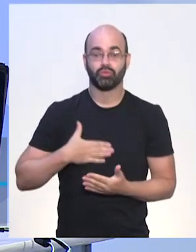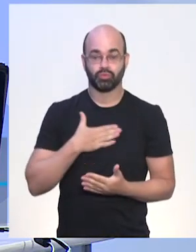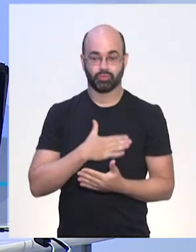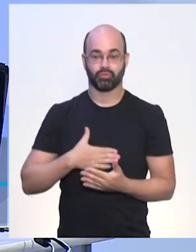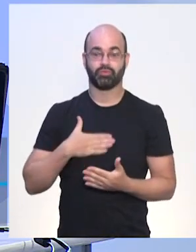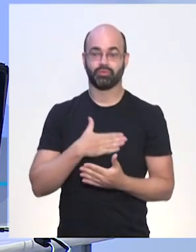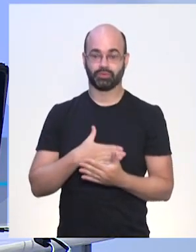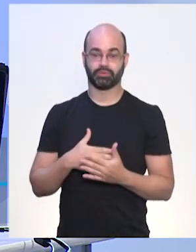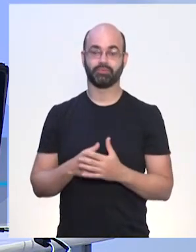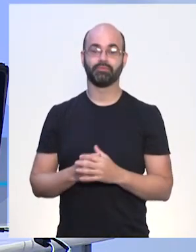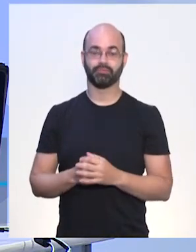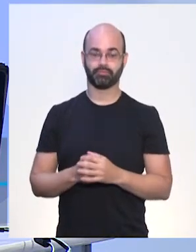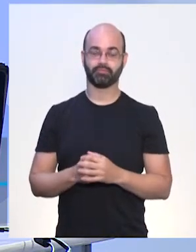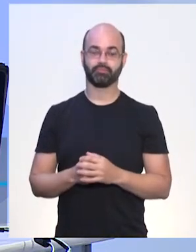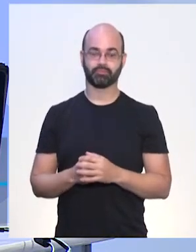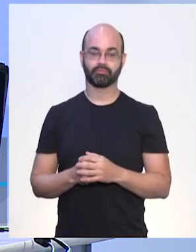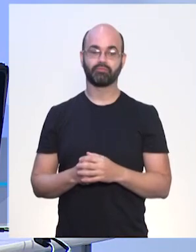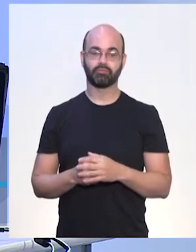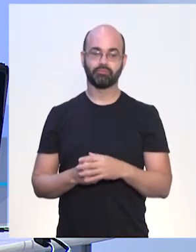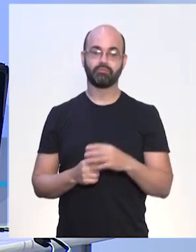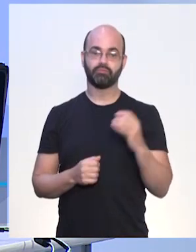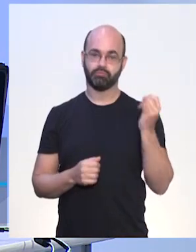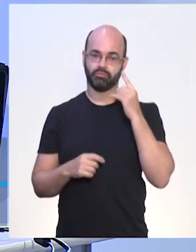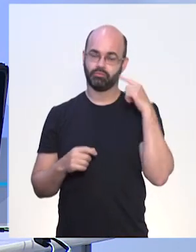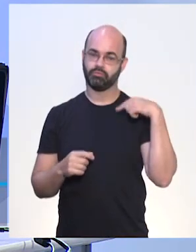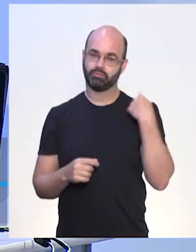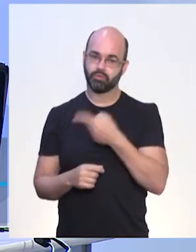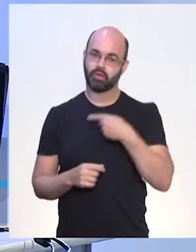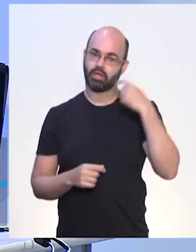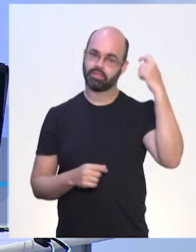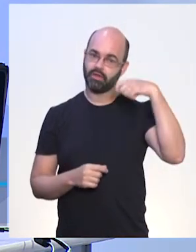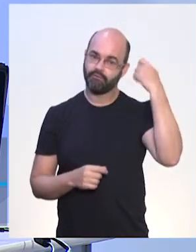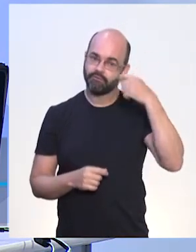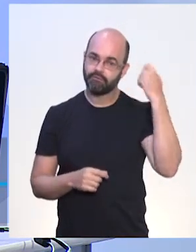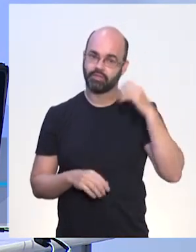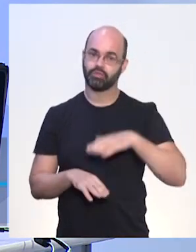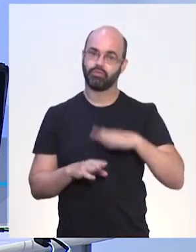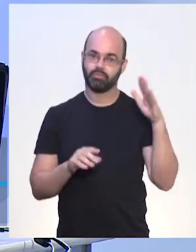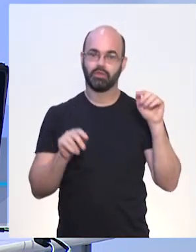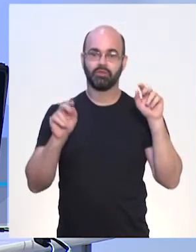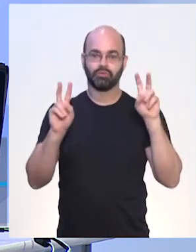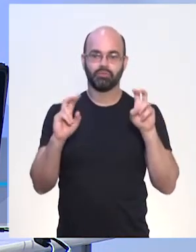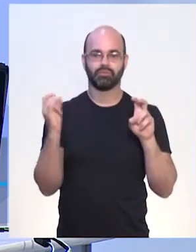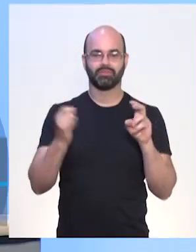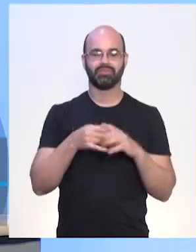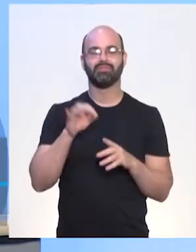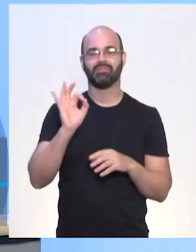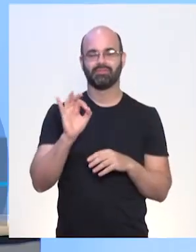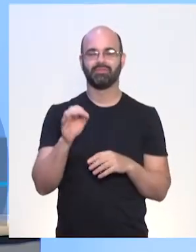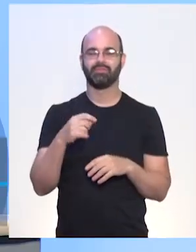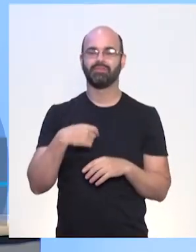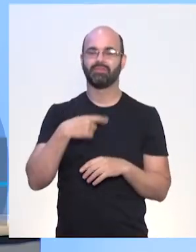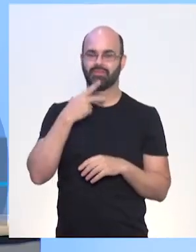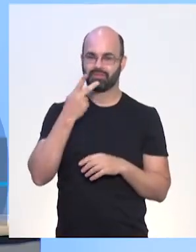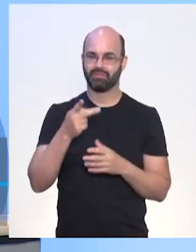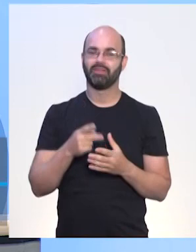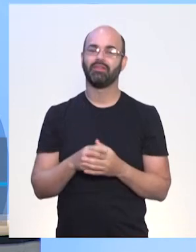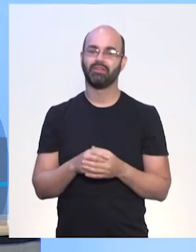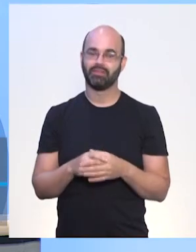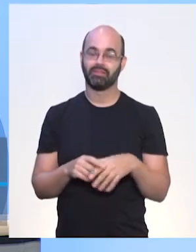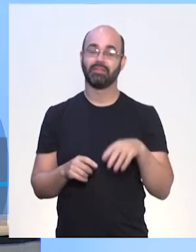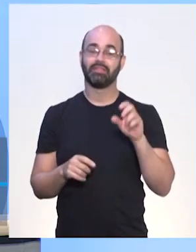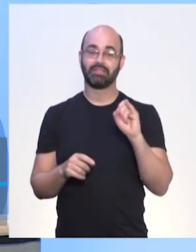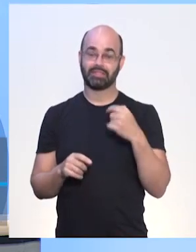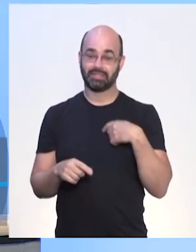que várias que é necessário a gente ter vários vídeos para reforçar essa ideia e eu vou dizer para vocês se eu pudesse eu teria